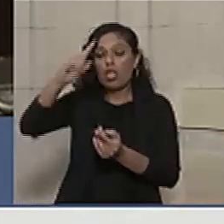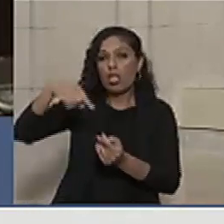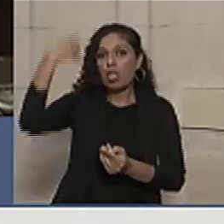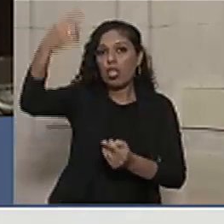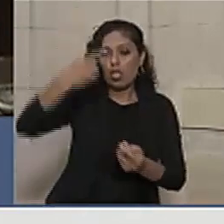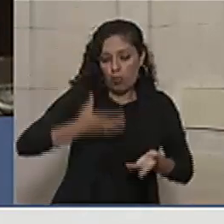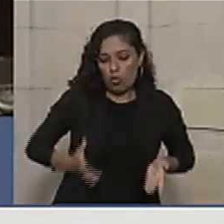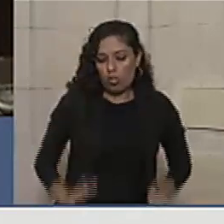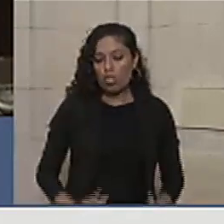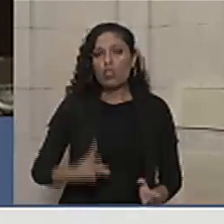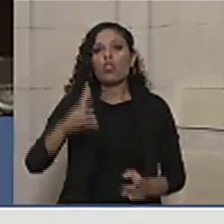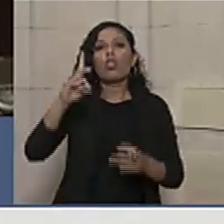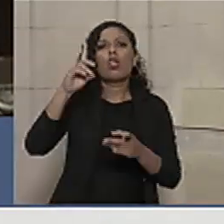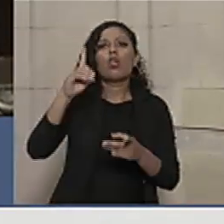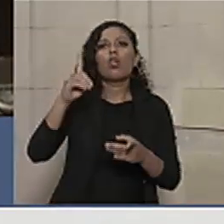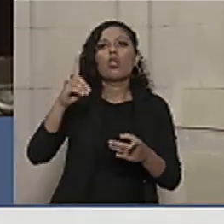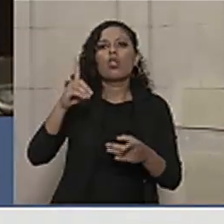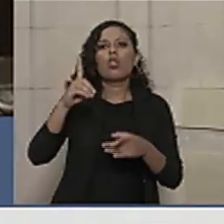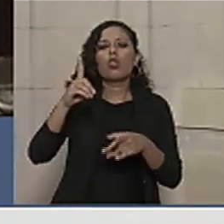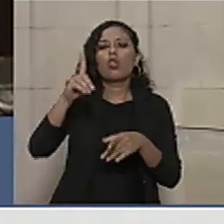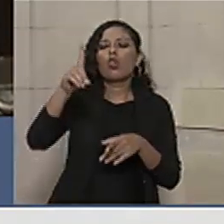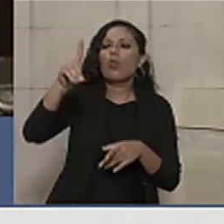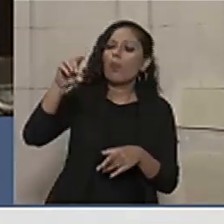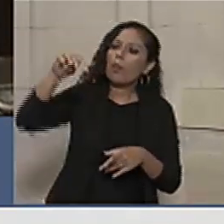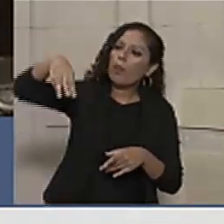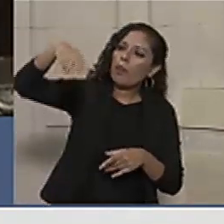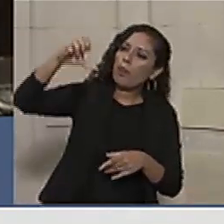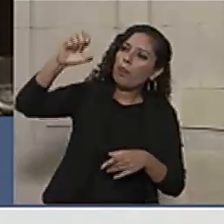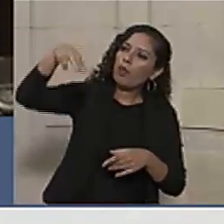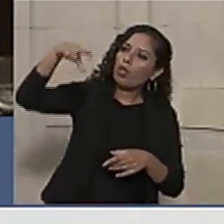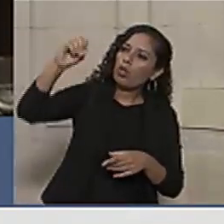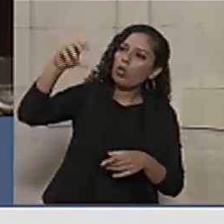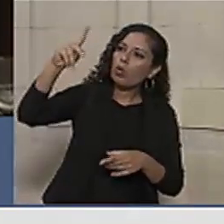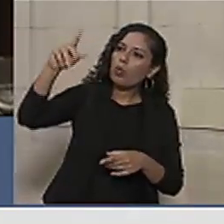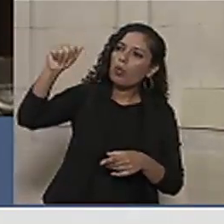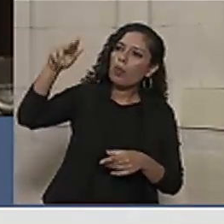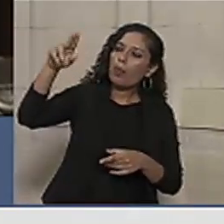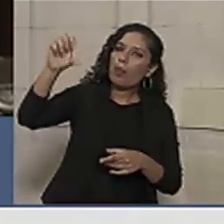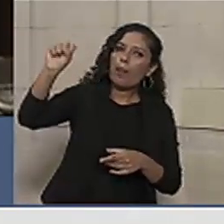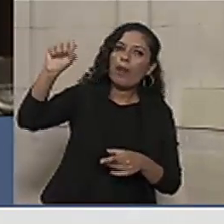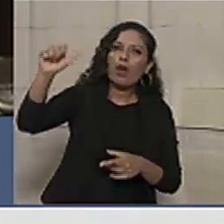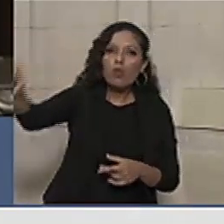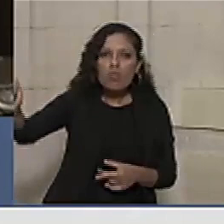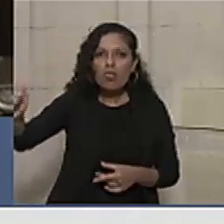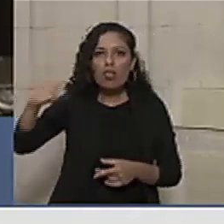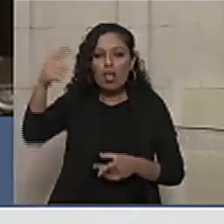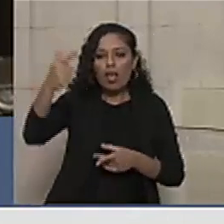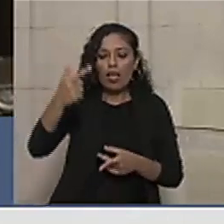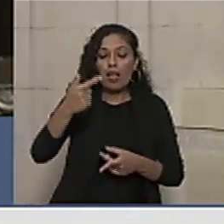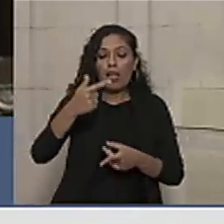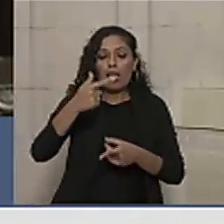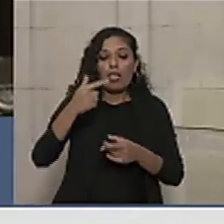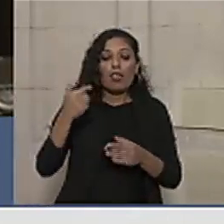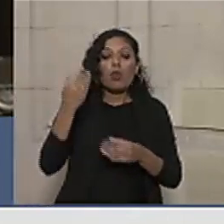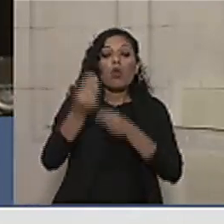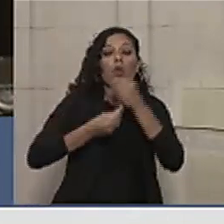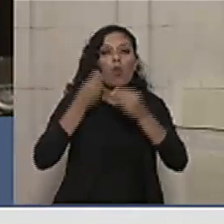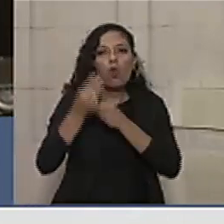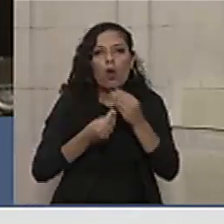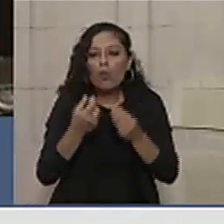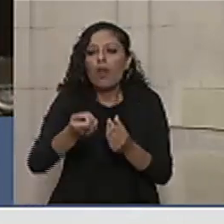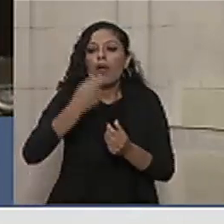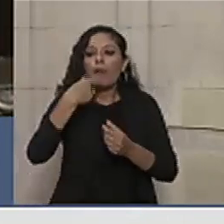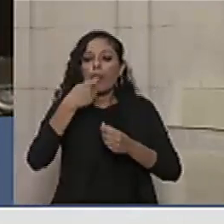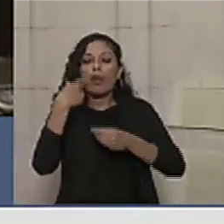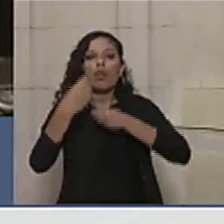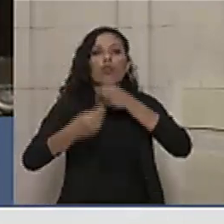O que fazer, o que tomar, que remédio, como, né, ultrapassar essa fase. Então fica